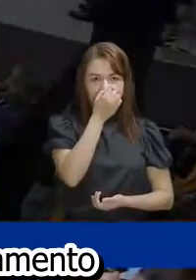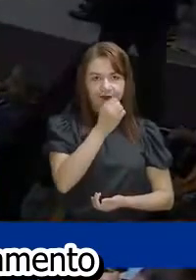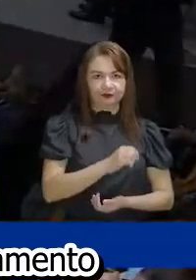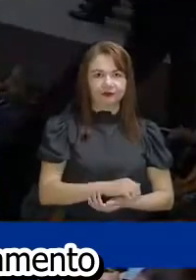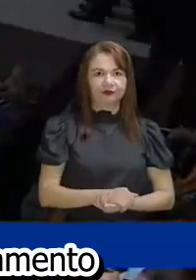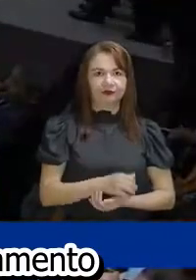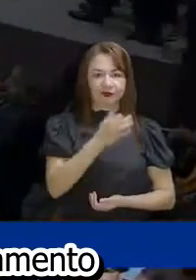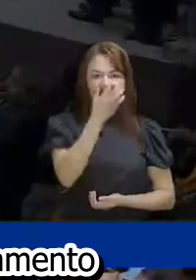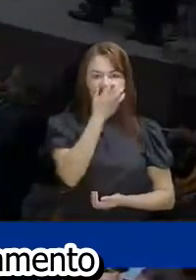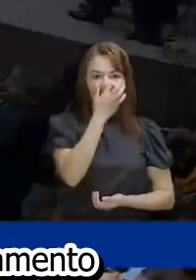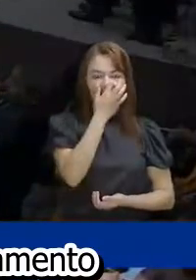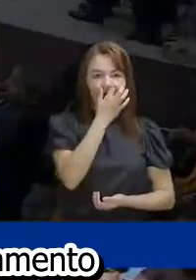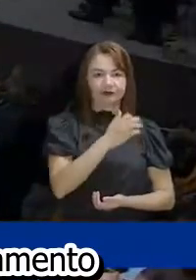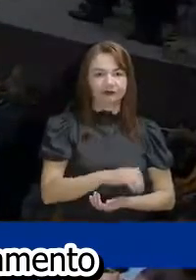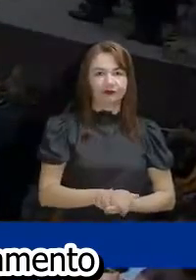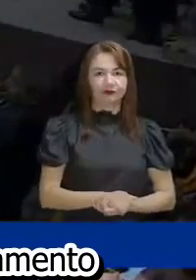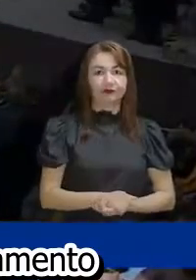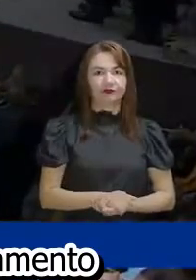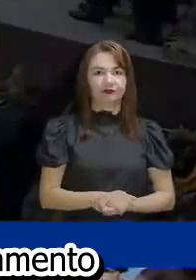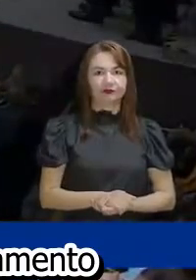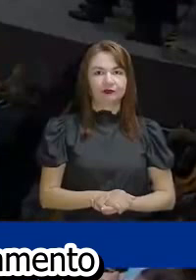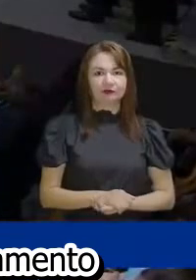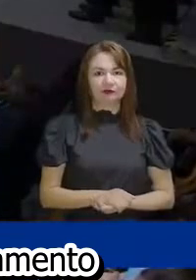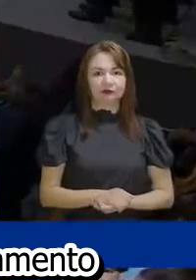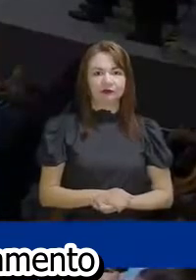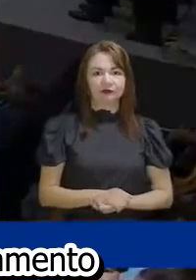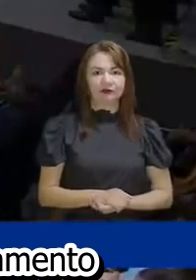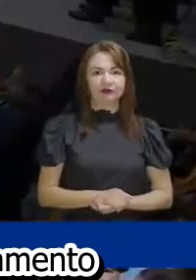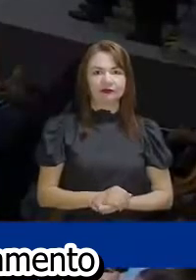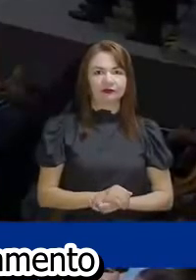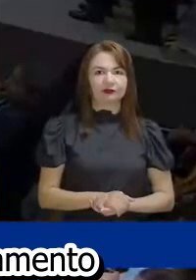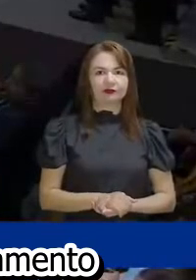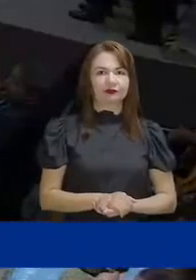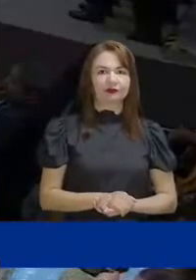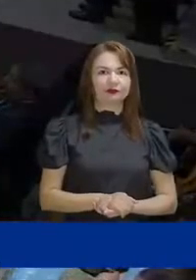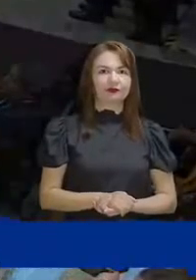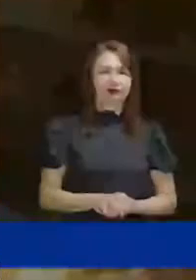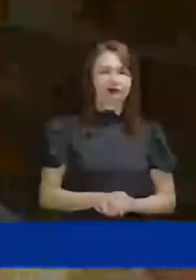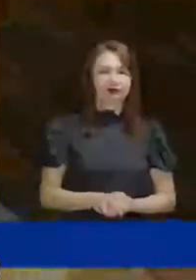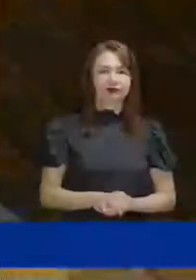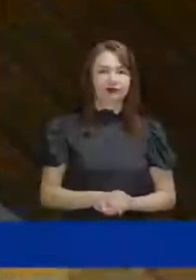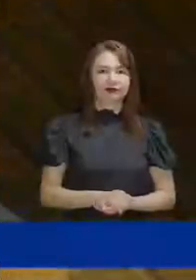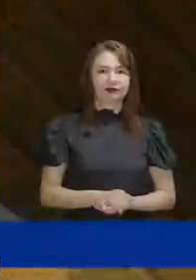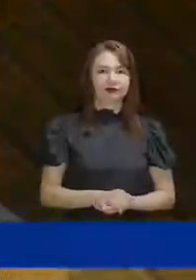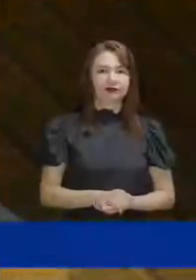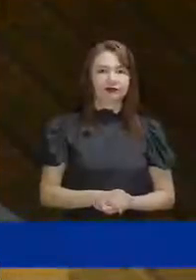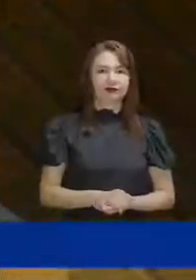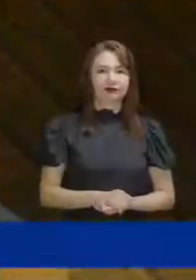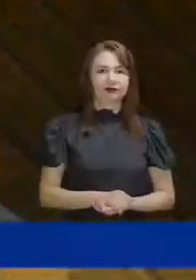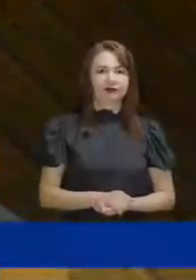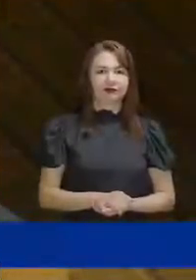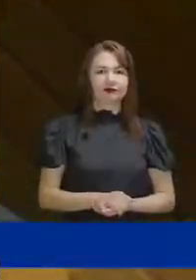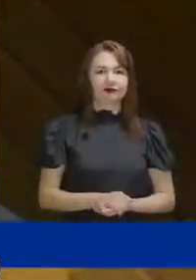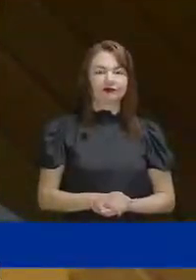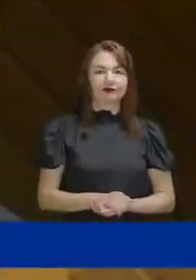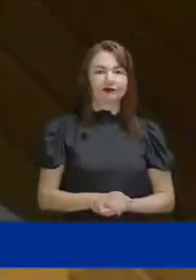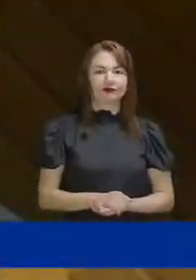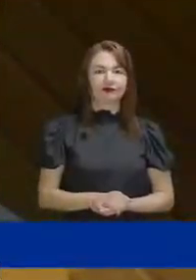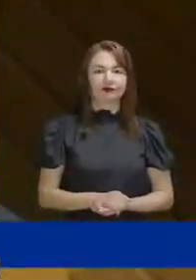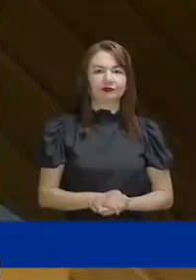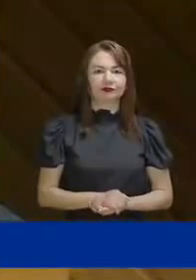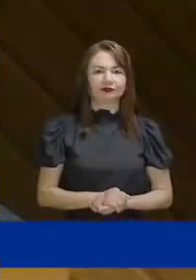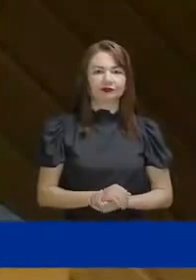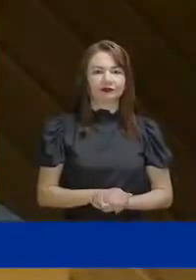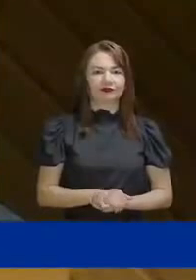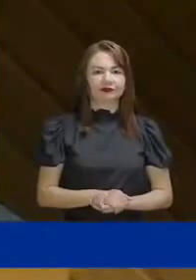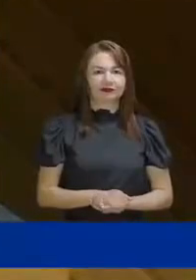E agora, definitivamente nos aproximando do encerramento desta solenidade, teremos a